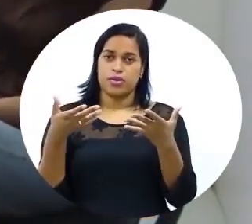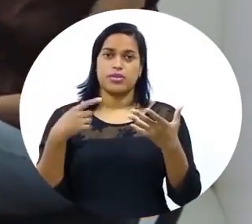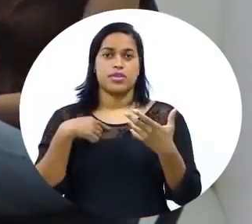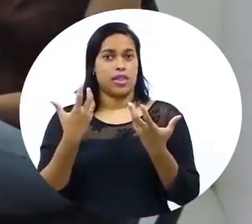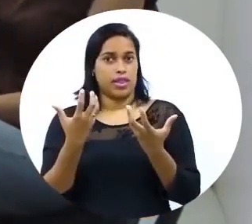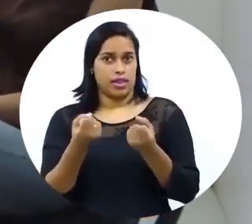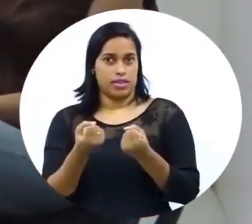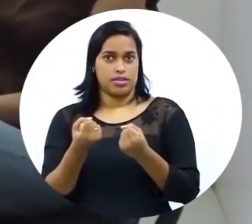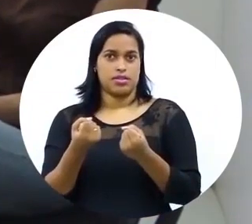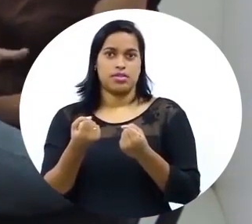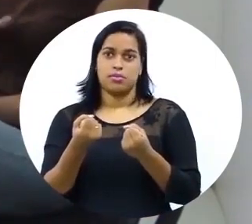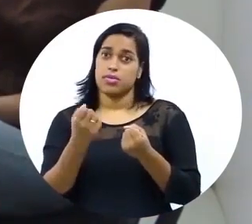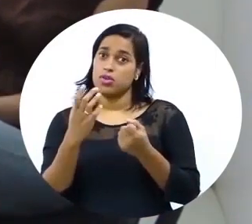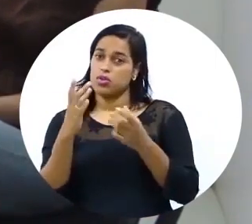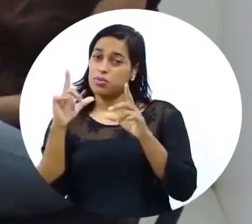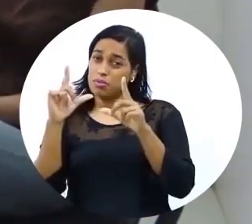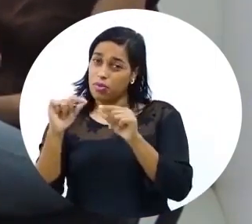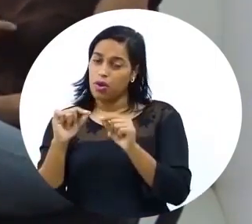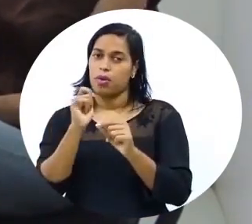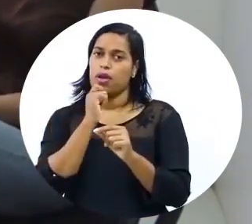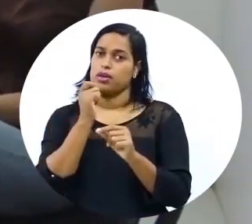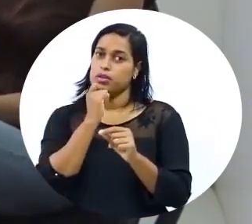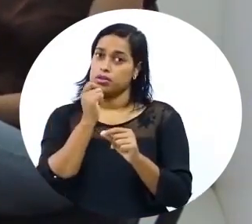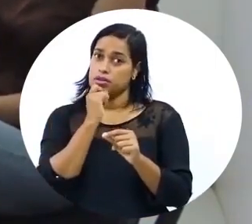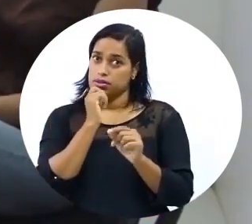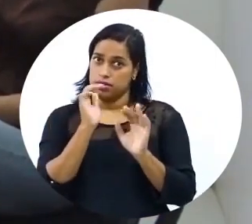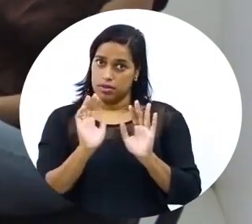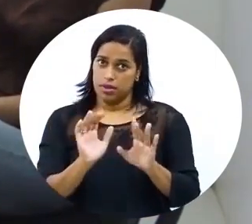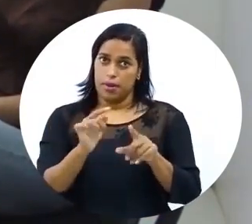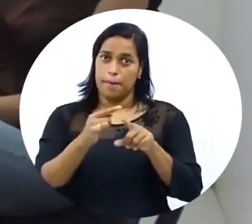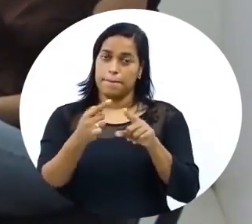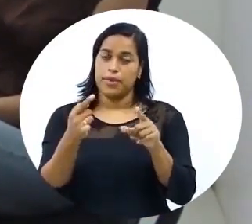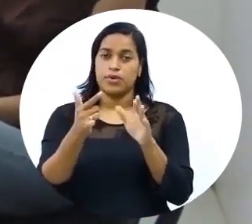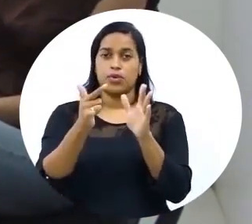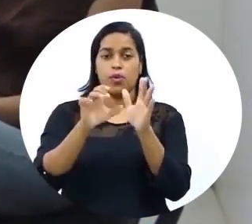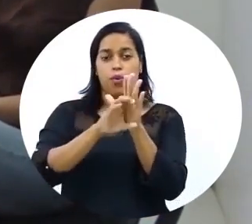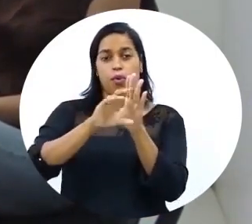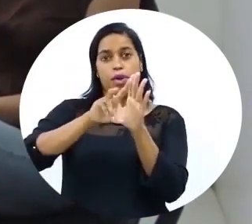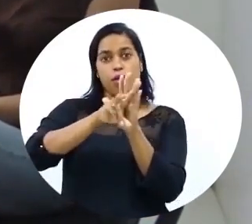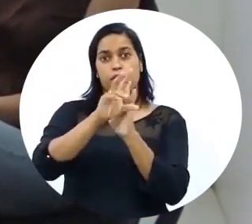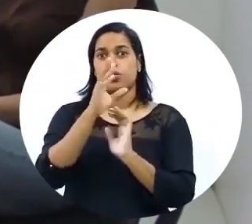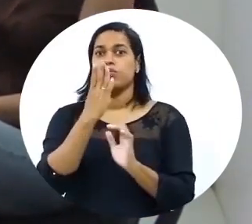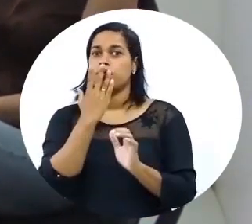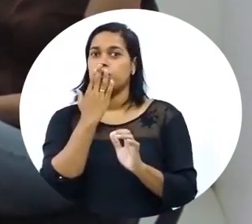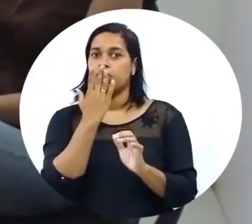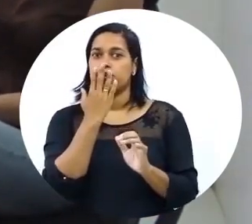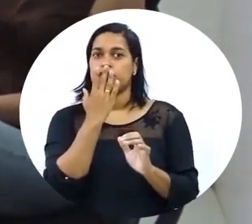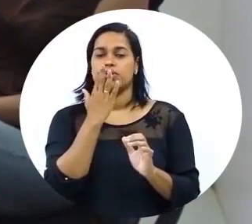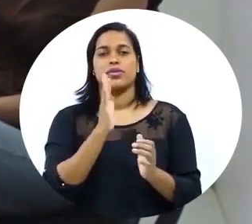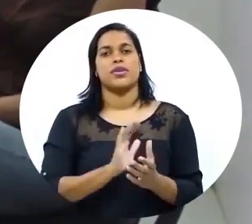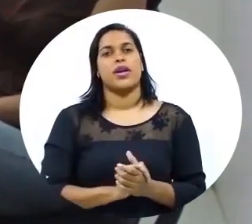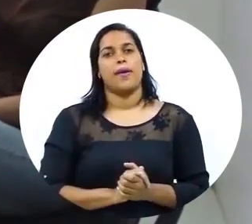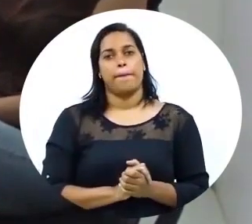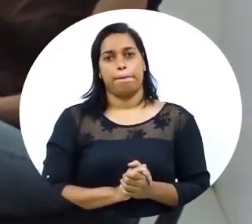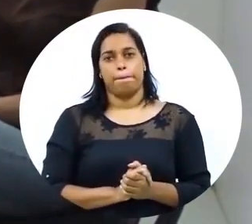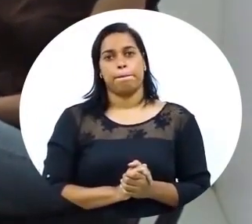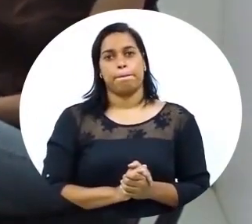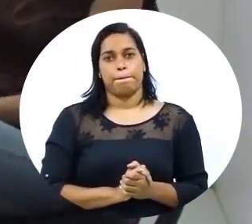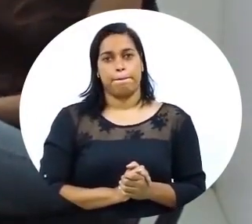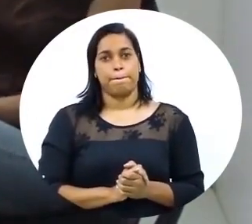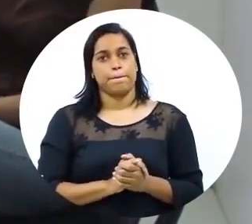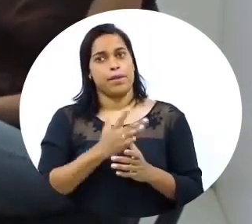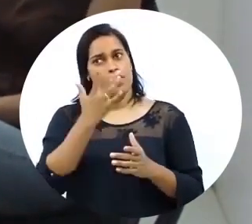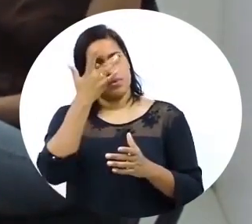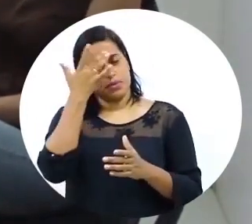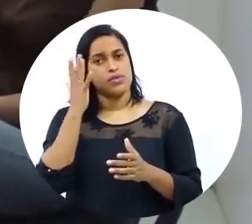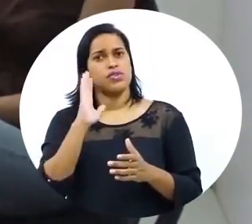menos, né? Até porque também a tendência, a gente tem recebido menos currículo fisicamente em papel, né? Então a gente tem, eu acho que o pessoal